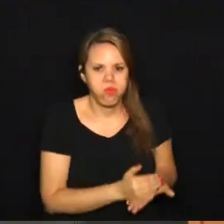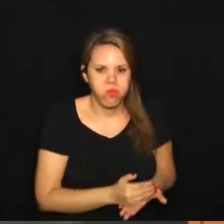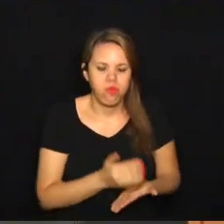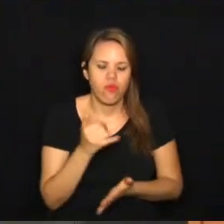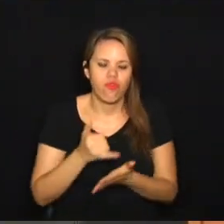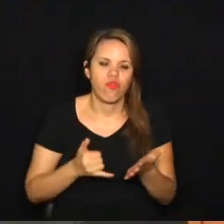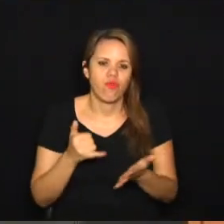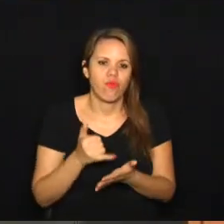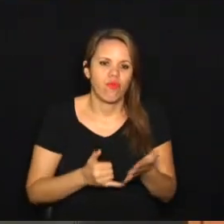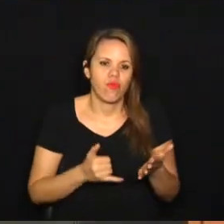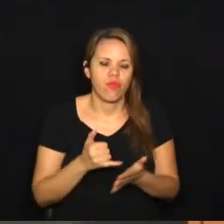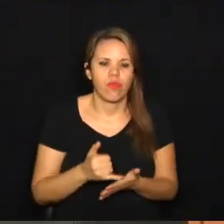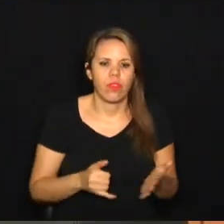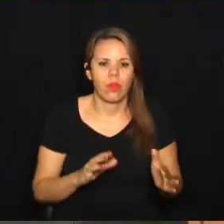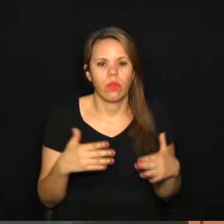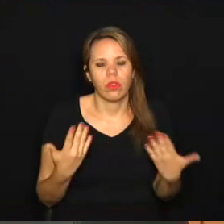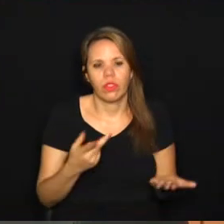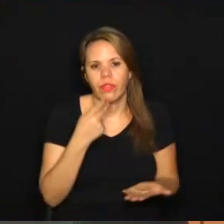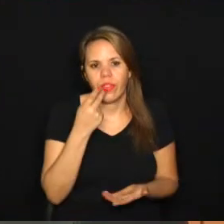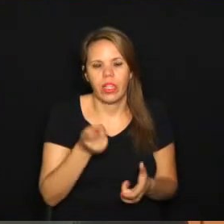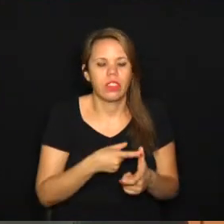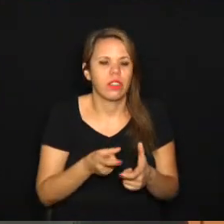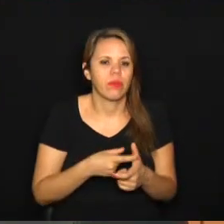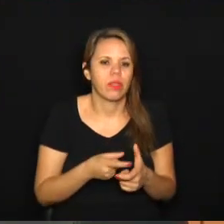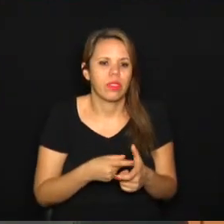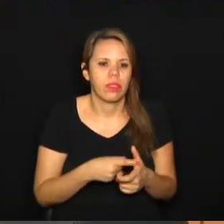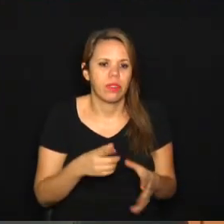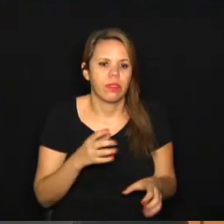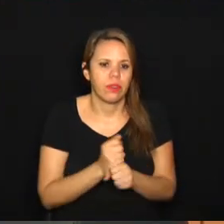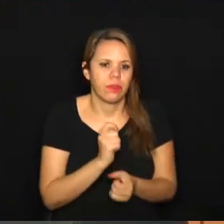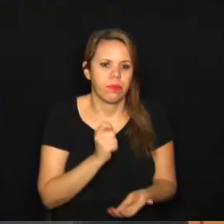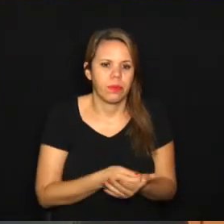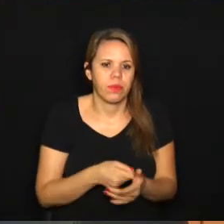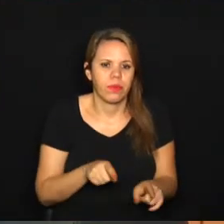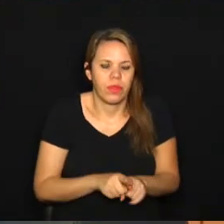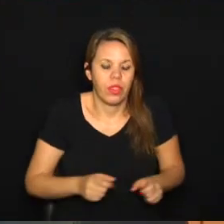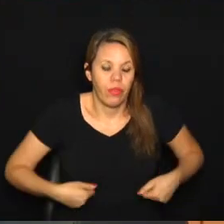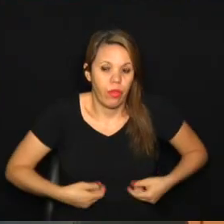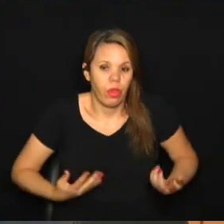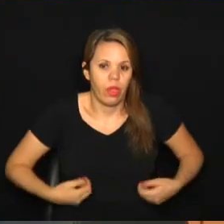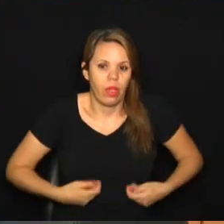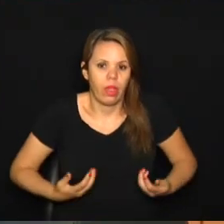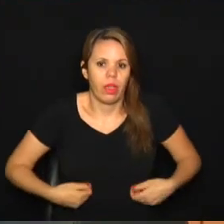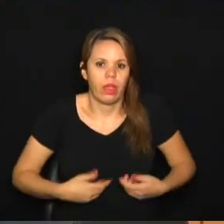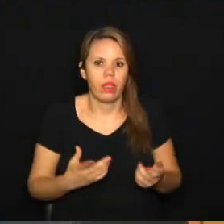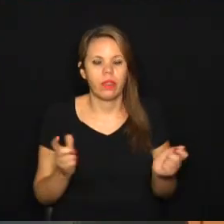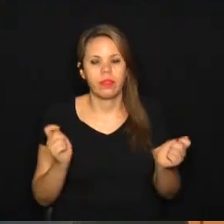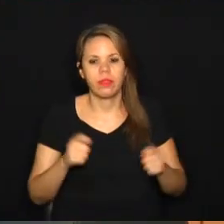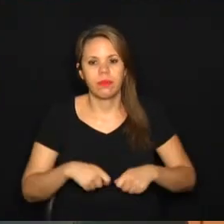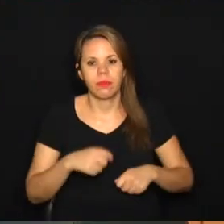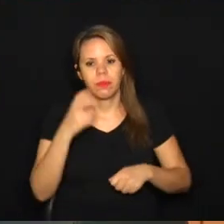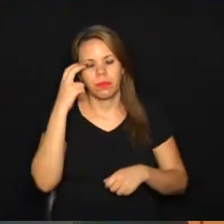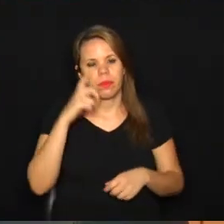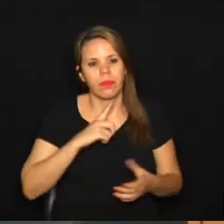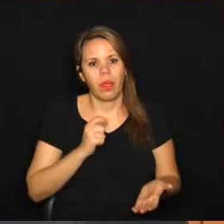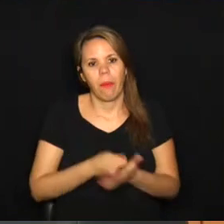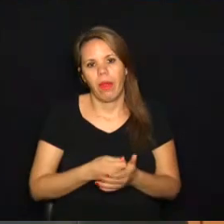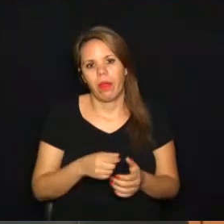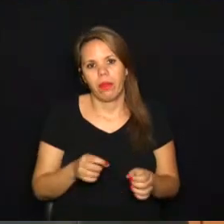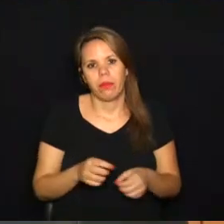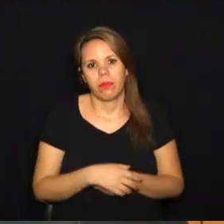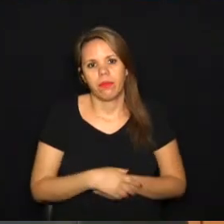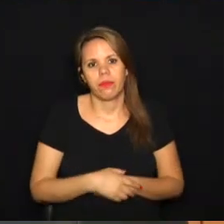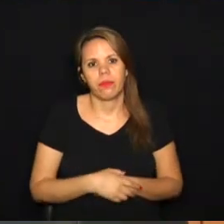nós falamos da despesa, nós trabalhamos basicamente com receita liquidada, né? É o que foi gasto. Então, é o regime de competência independente do pagamento.